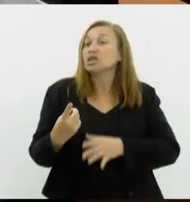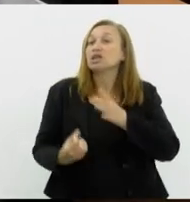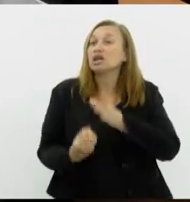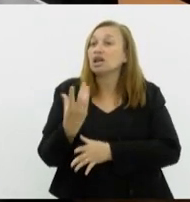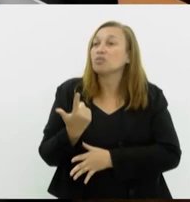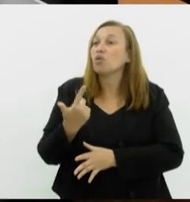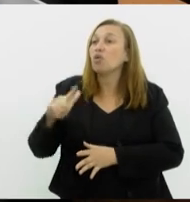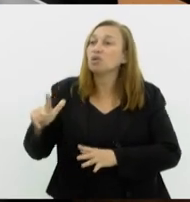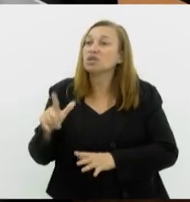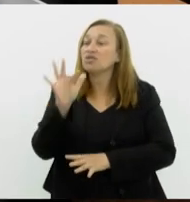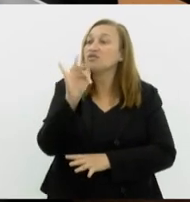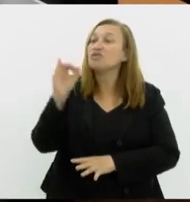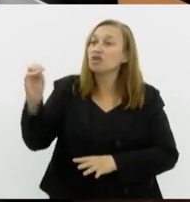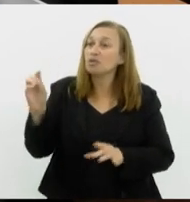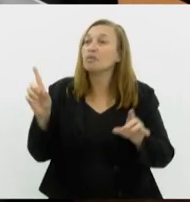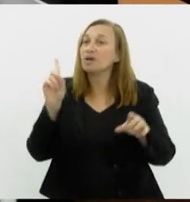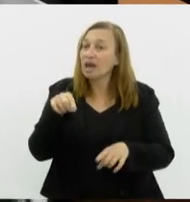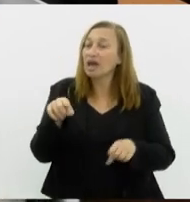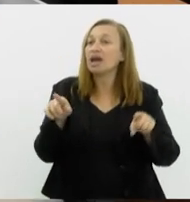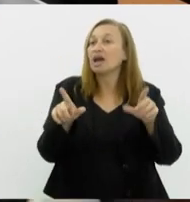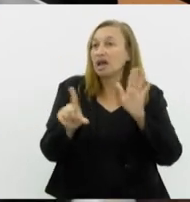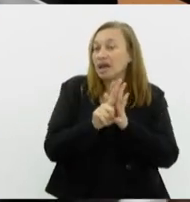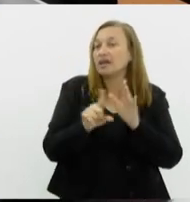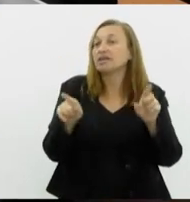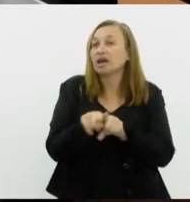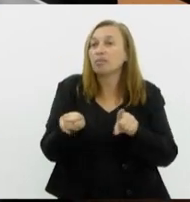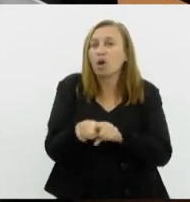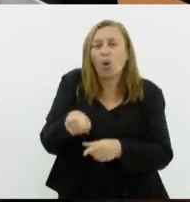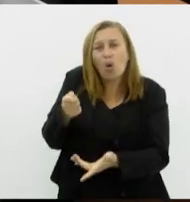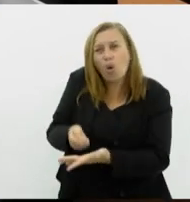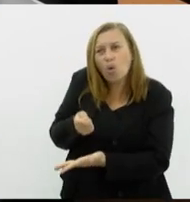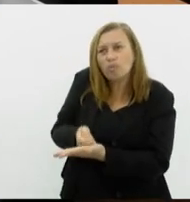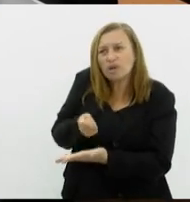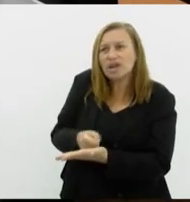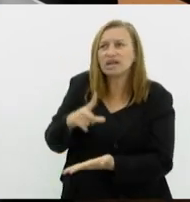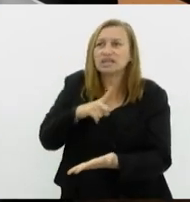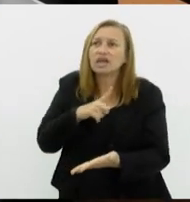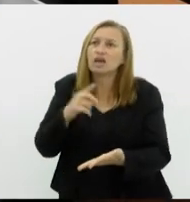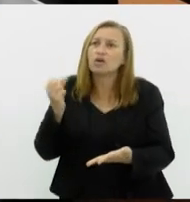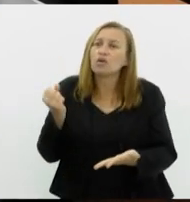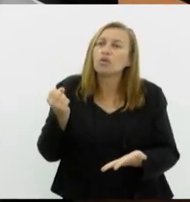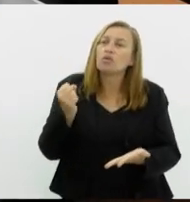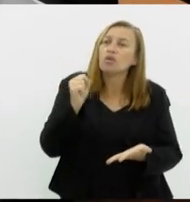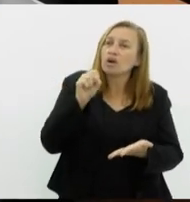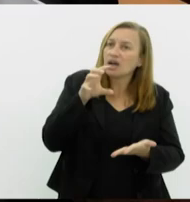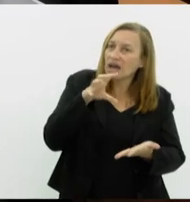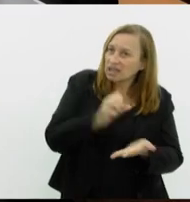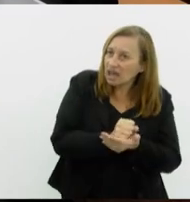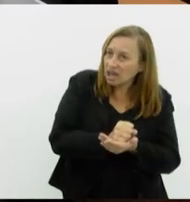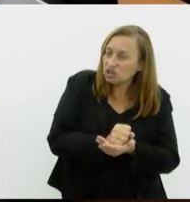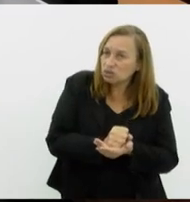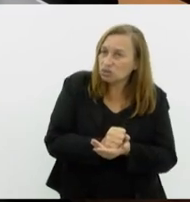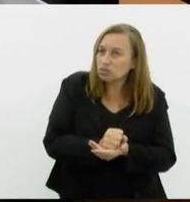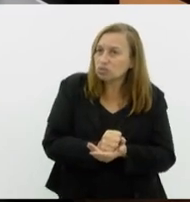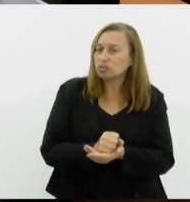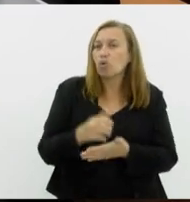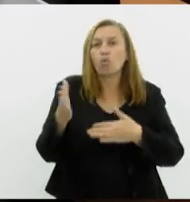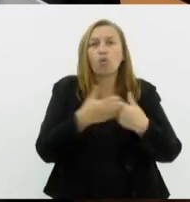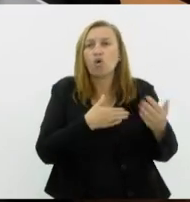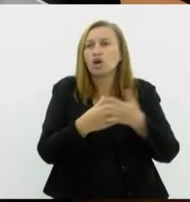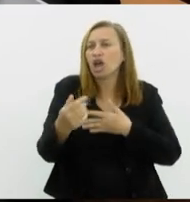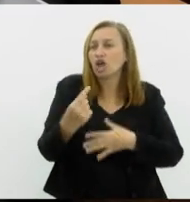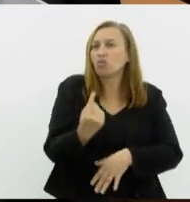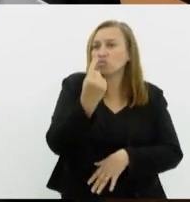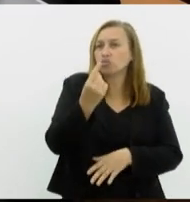sobre fio. É lei também. Obriga a ter um cadastro, obriga a qualquer um que